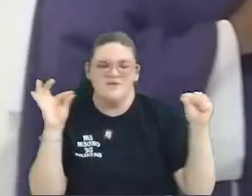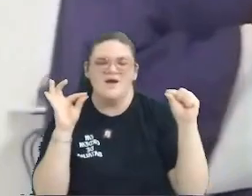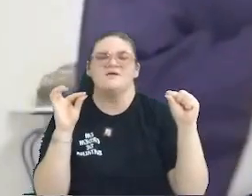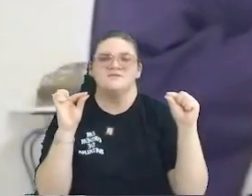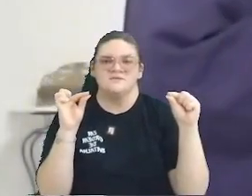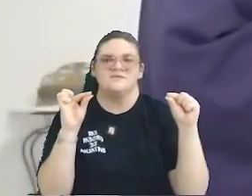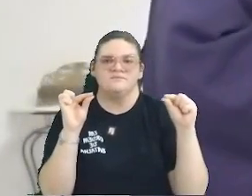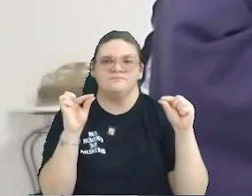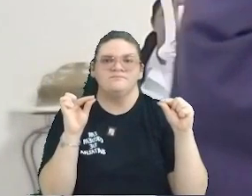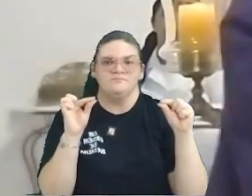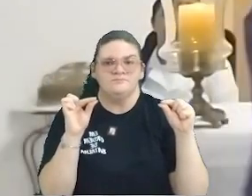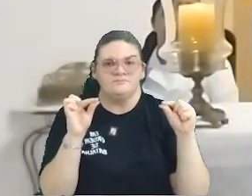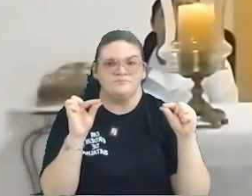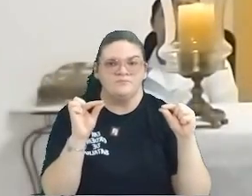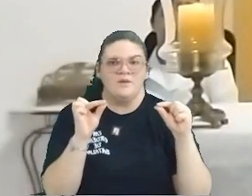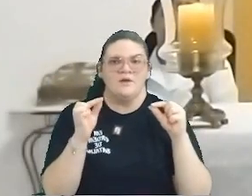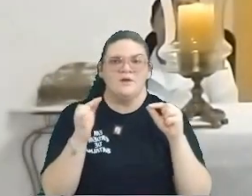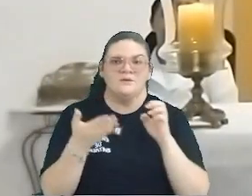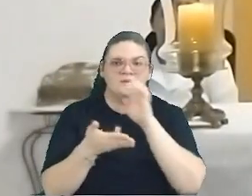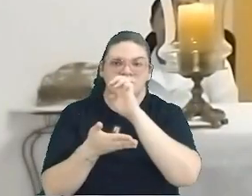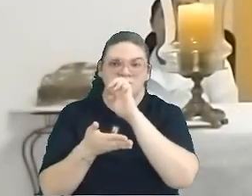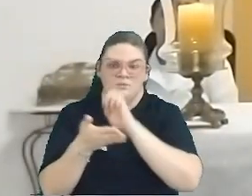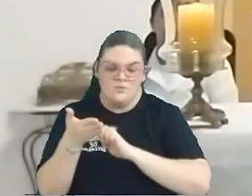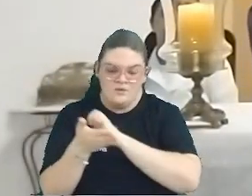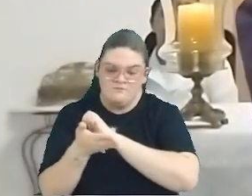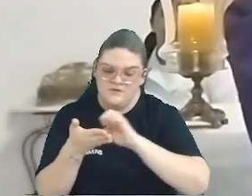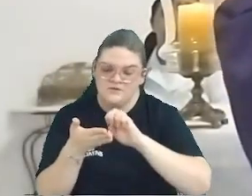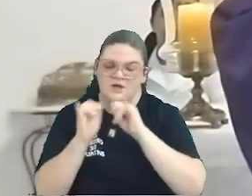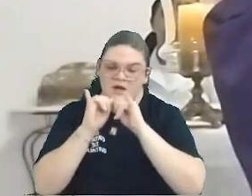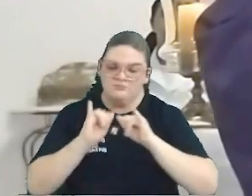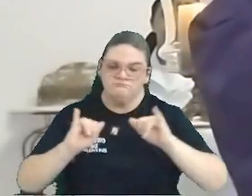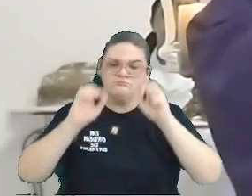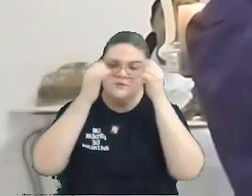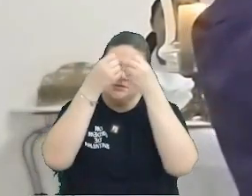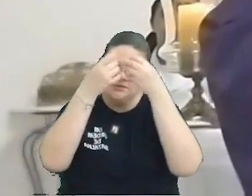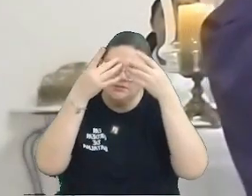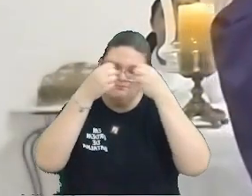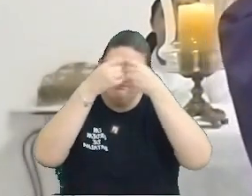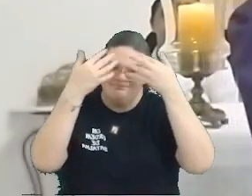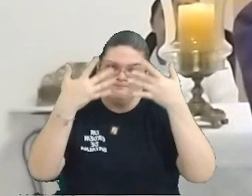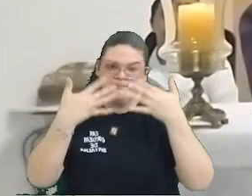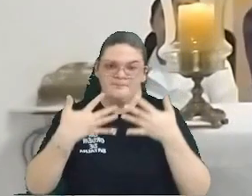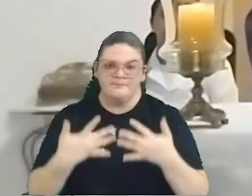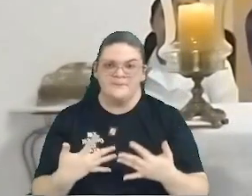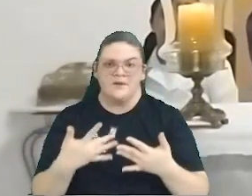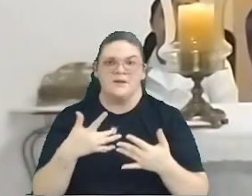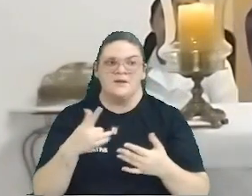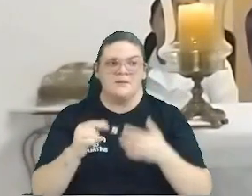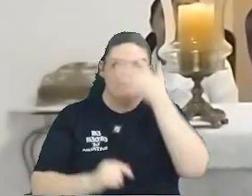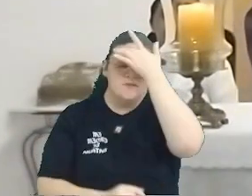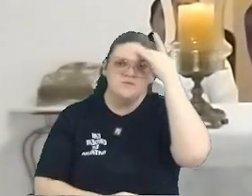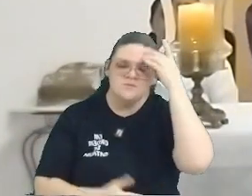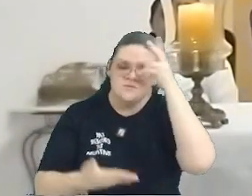o qual o evangelista explica para aqueles que leem o seu